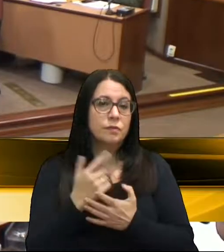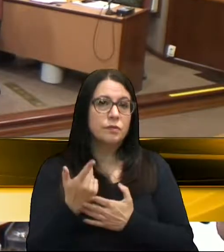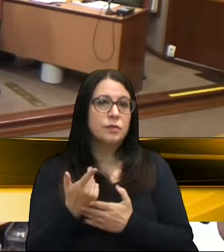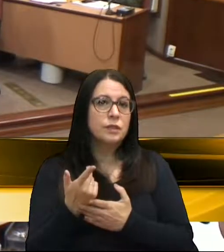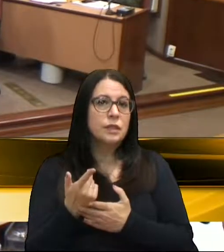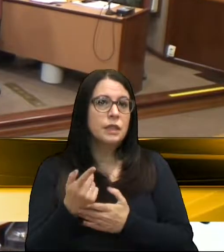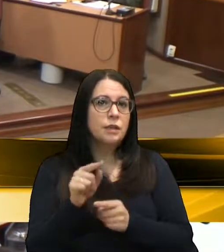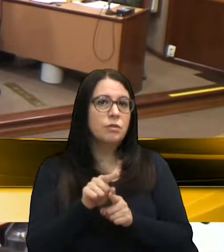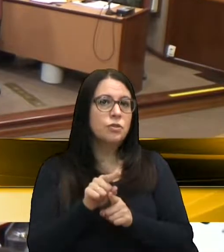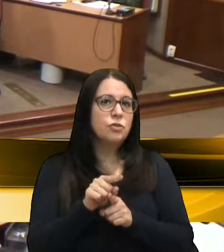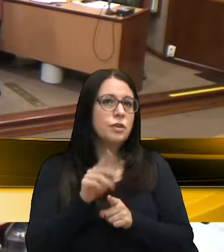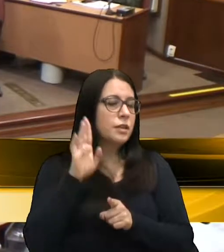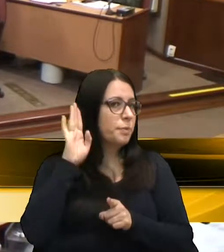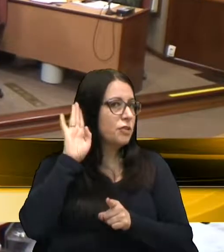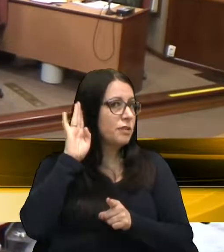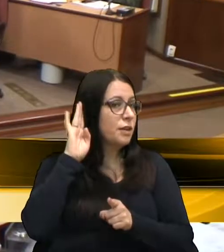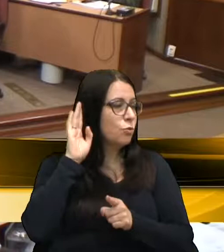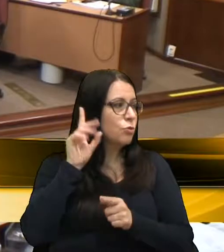vereador Alceu Tomé.